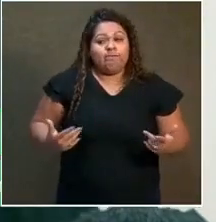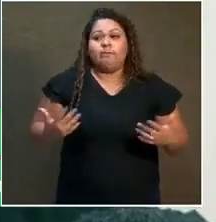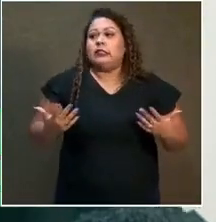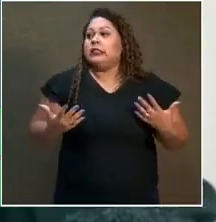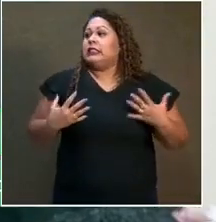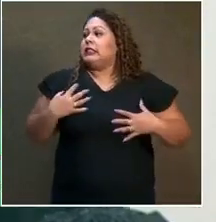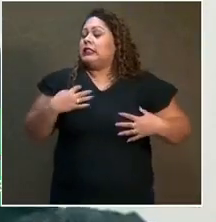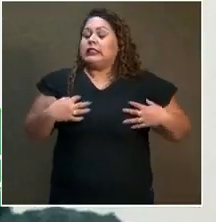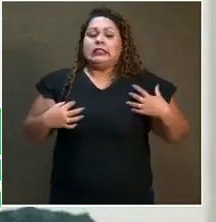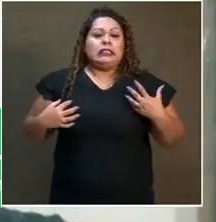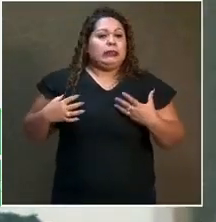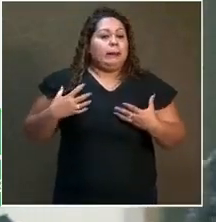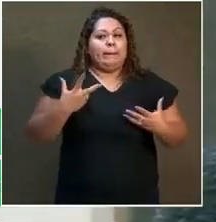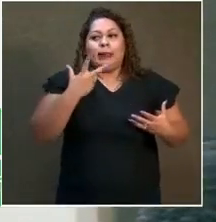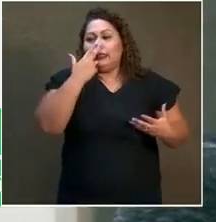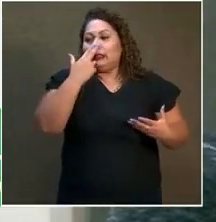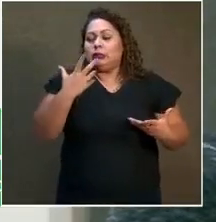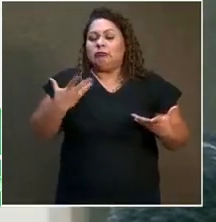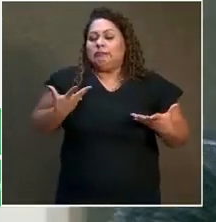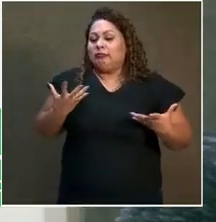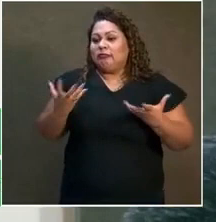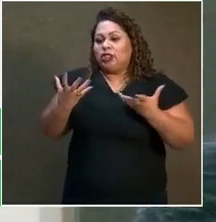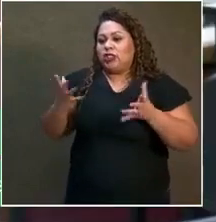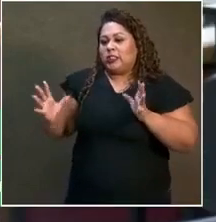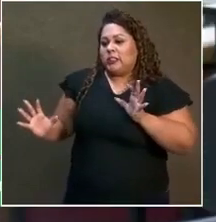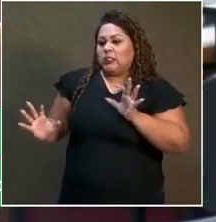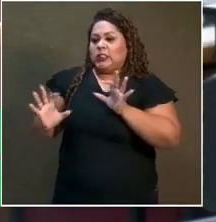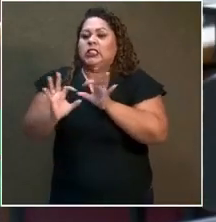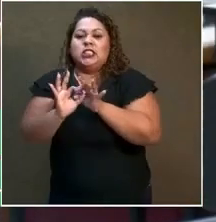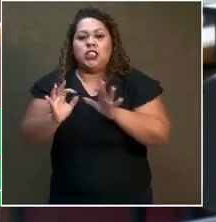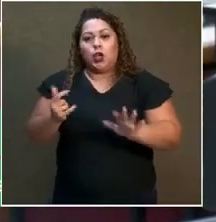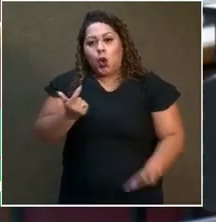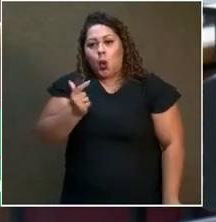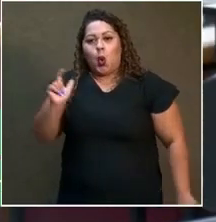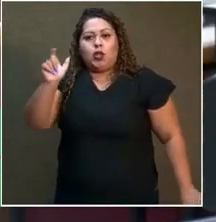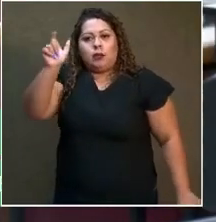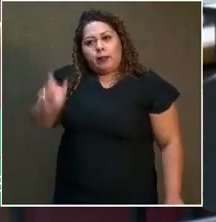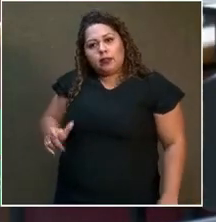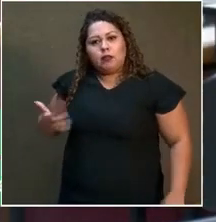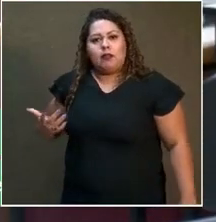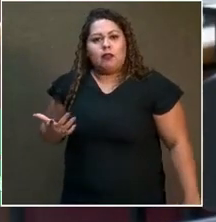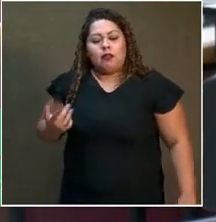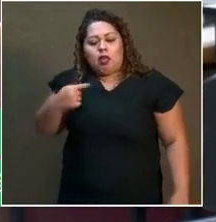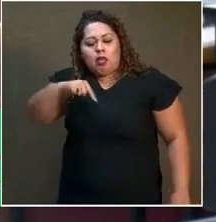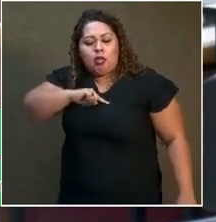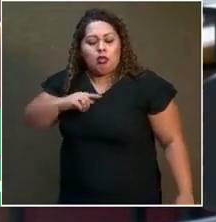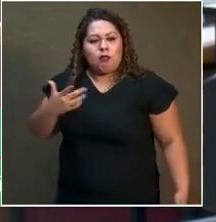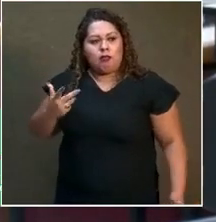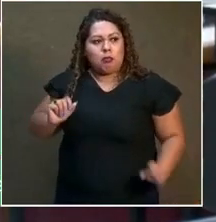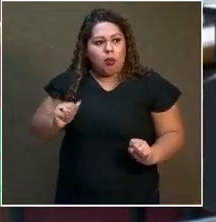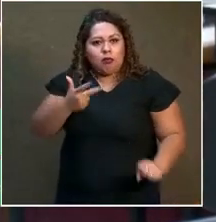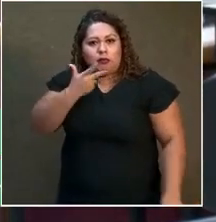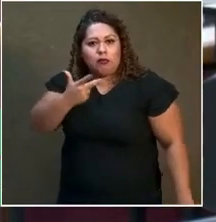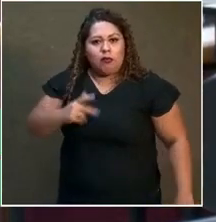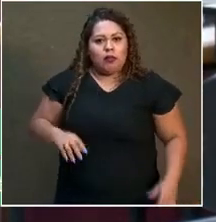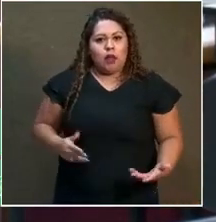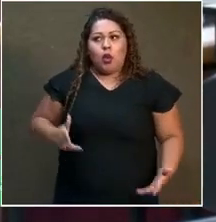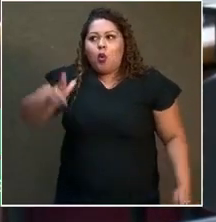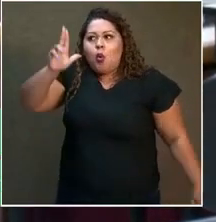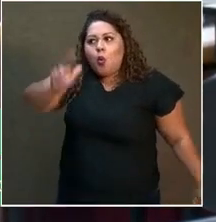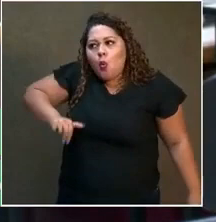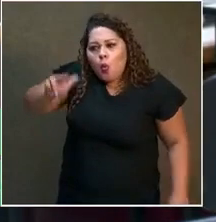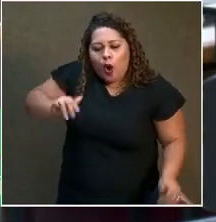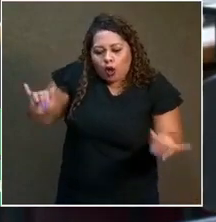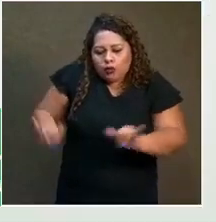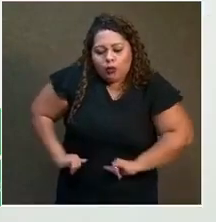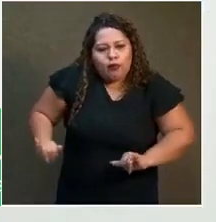dependência emocional, a dependência por outra pessoa, quem de nós pode dizer que nunca vai